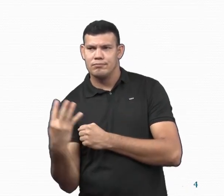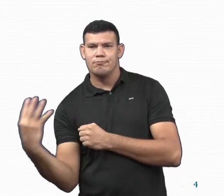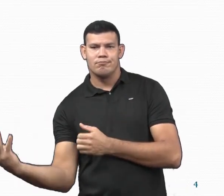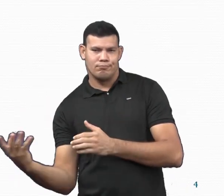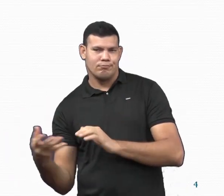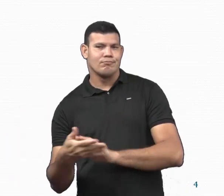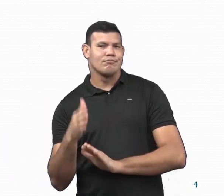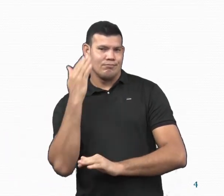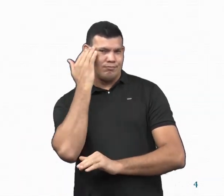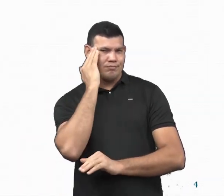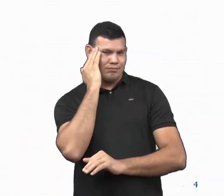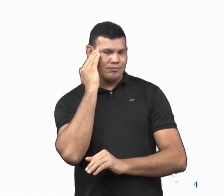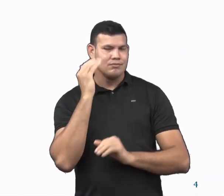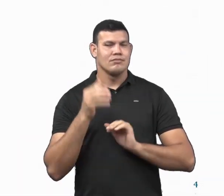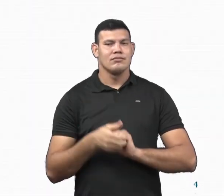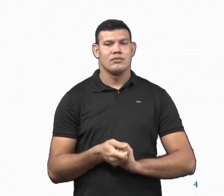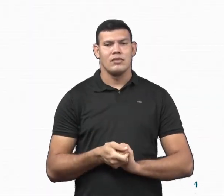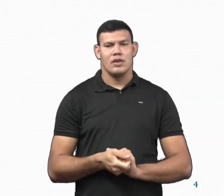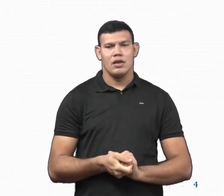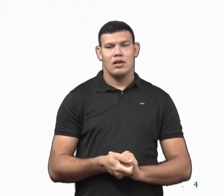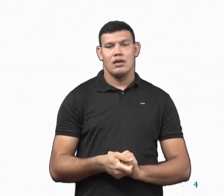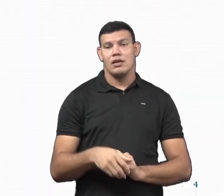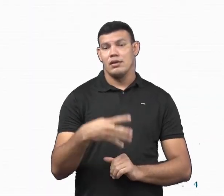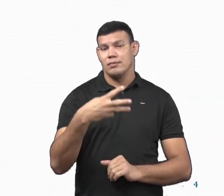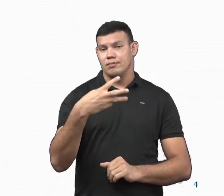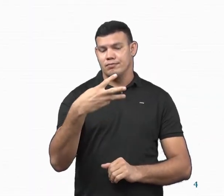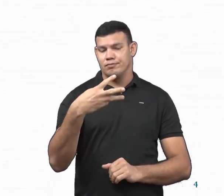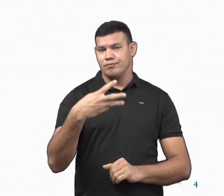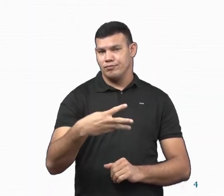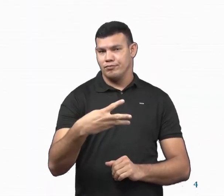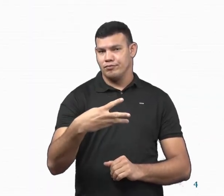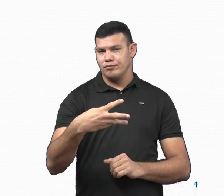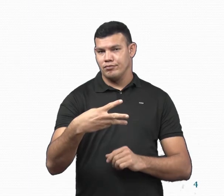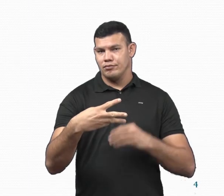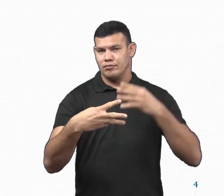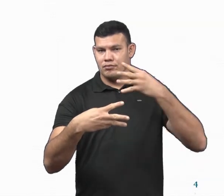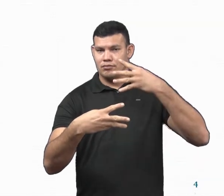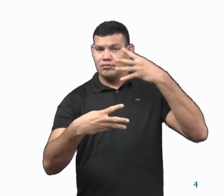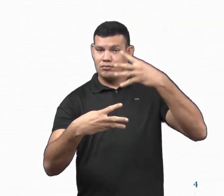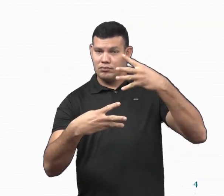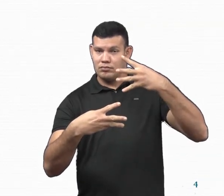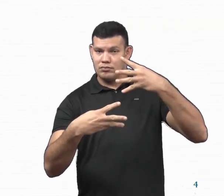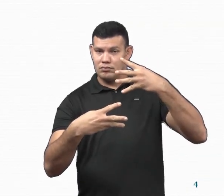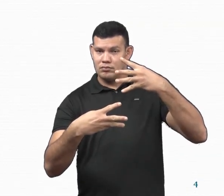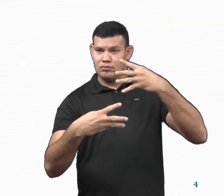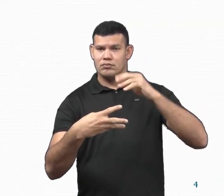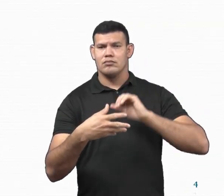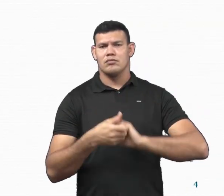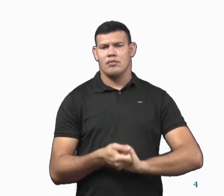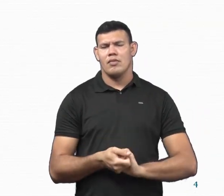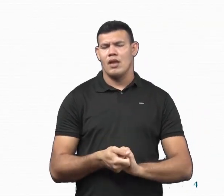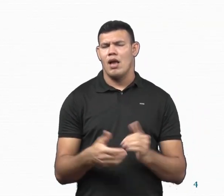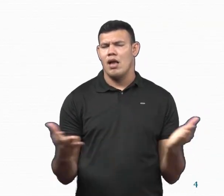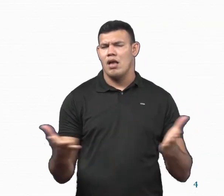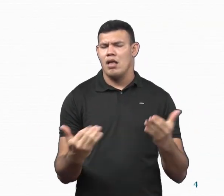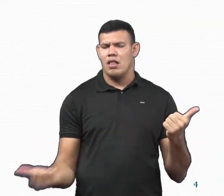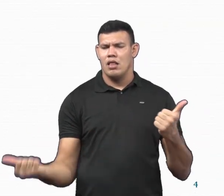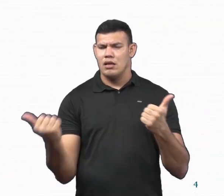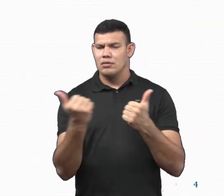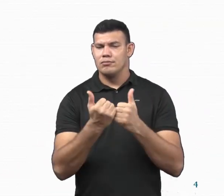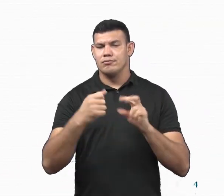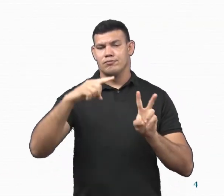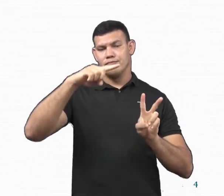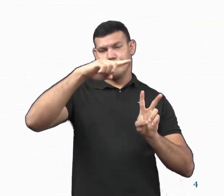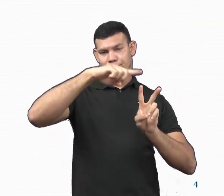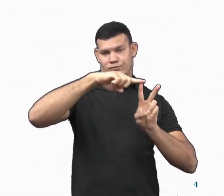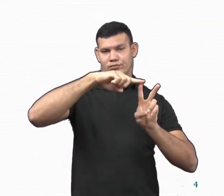termos, então já dá certinho. Vai ficar 3 elevado a 4. Vou substituir dentro dali onde está o 81 e